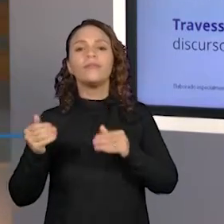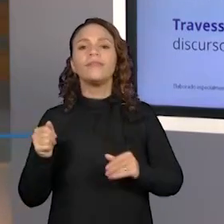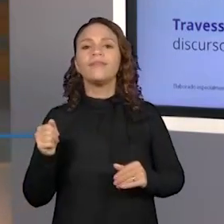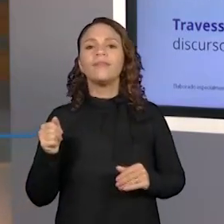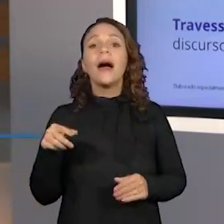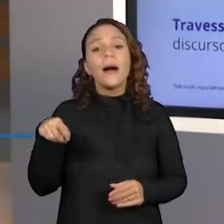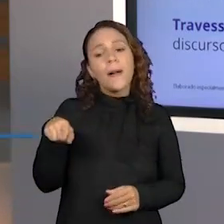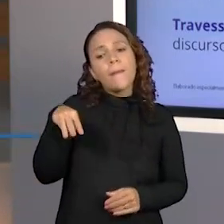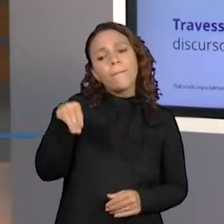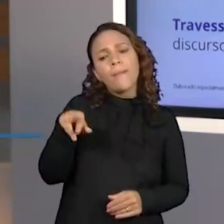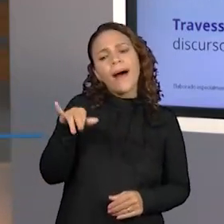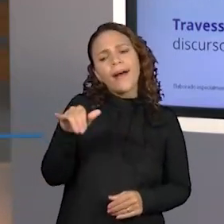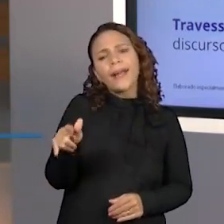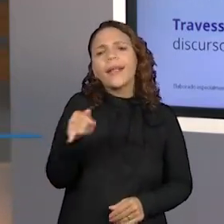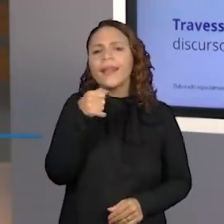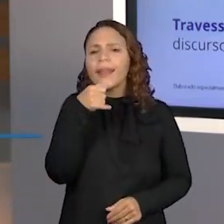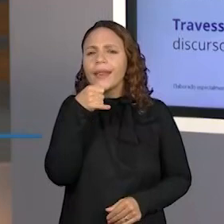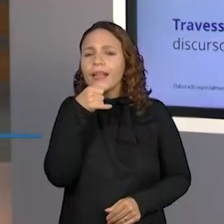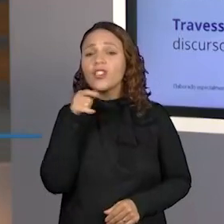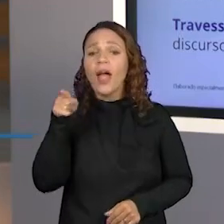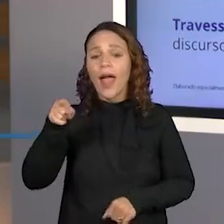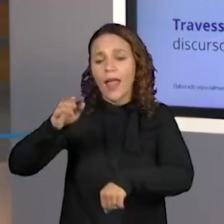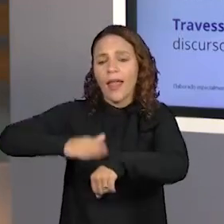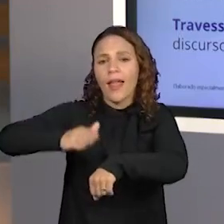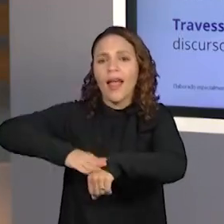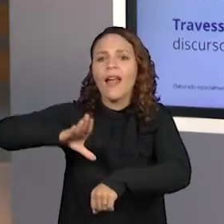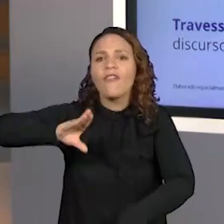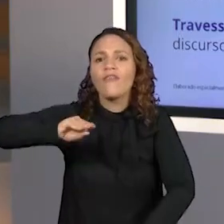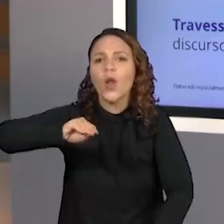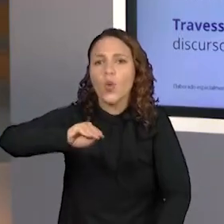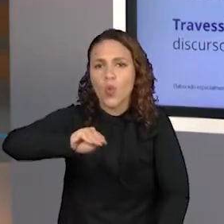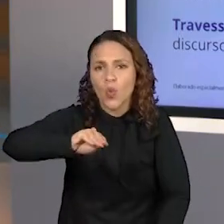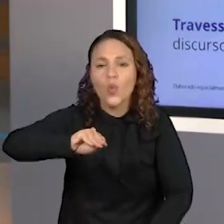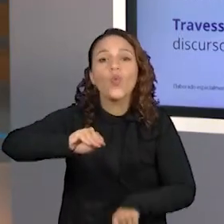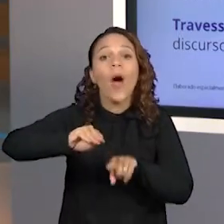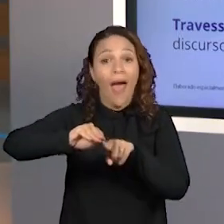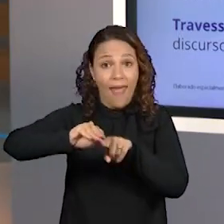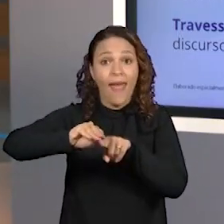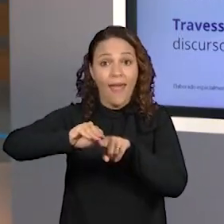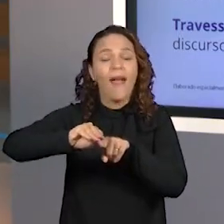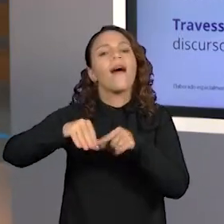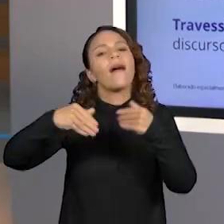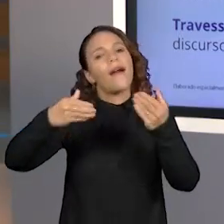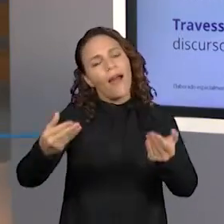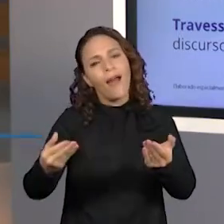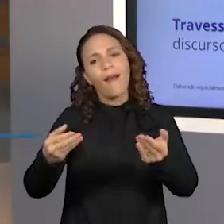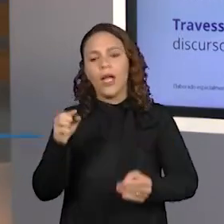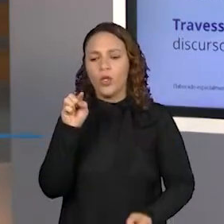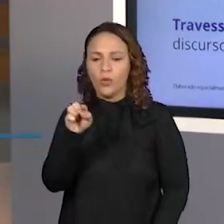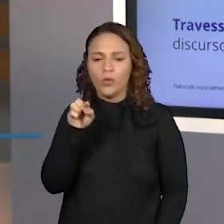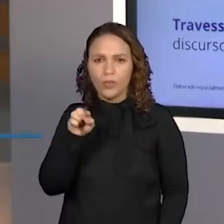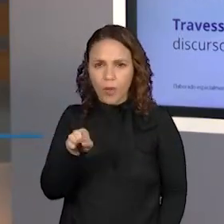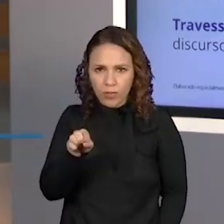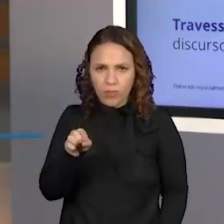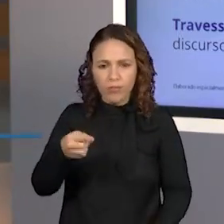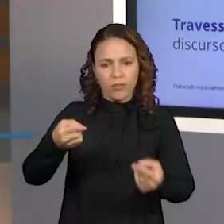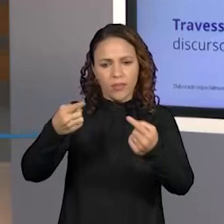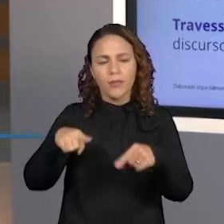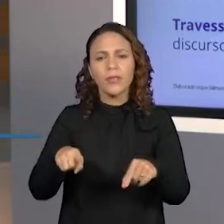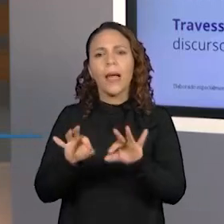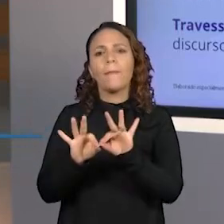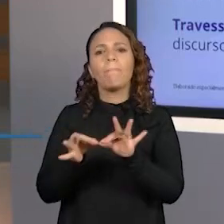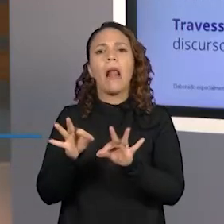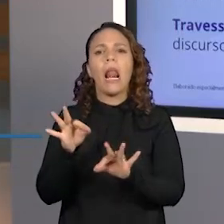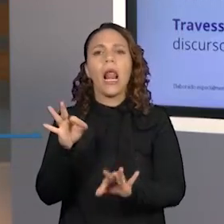Muito bem? Aí eu já sei que, posteriormente, vem a fala de Maria. Então, os 2 pontos é muito importante para